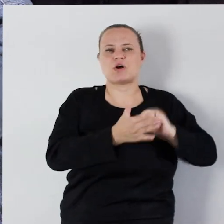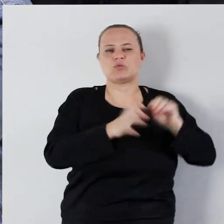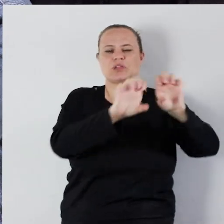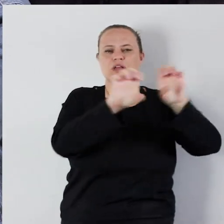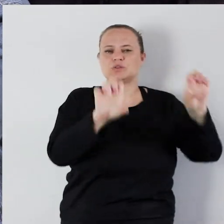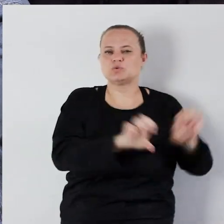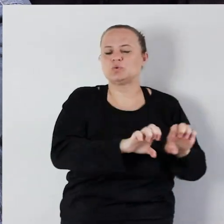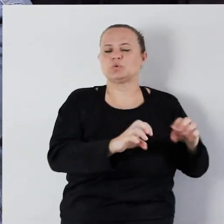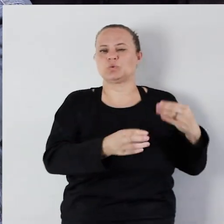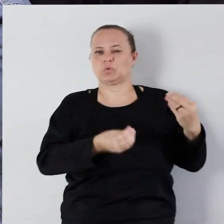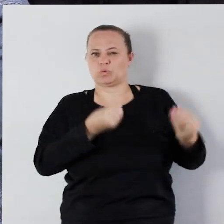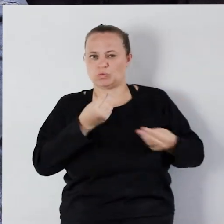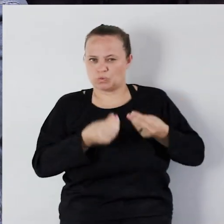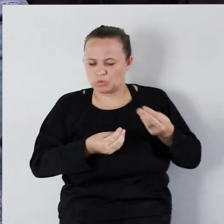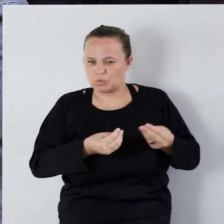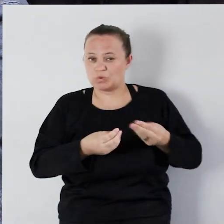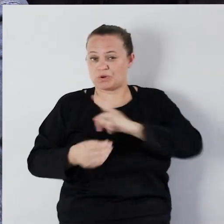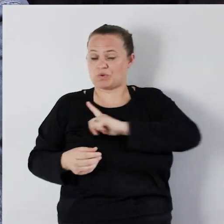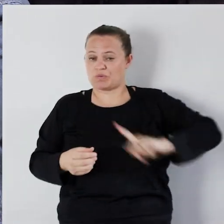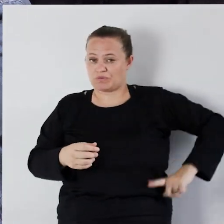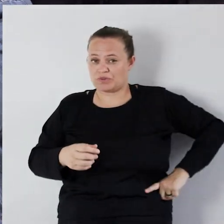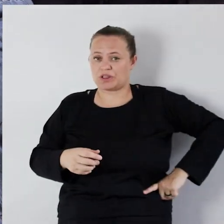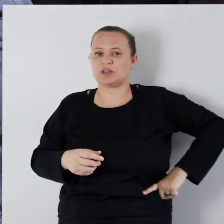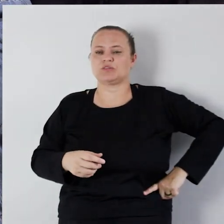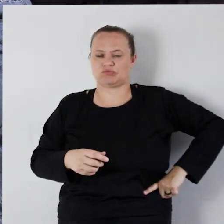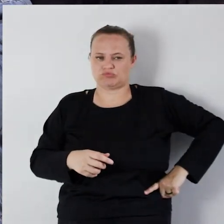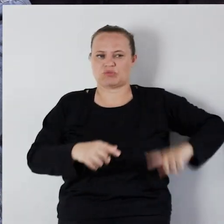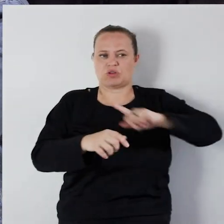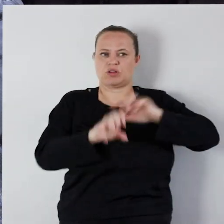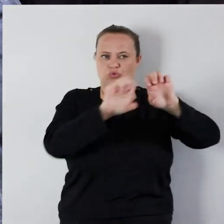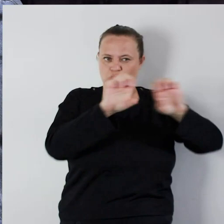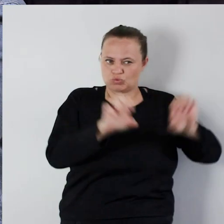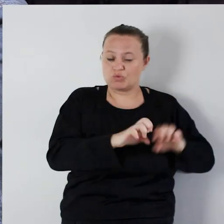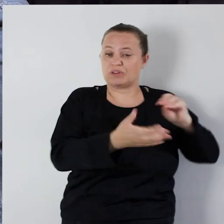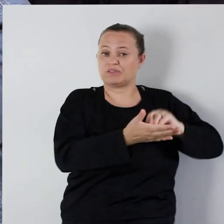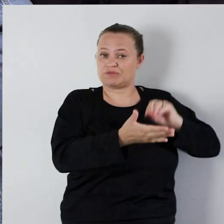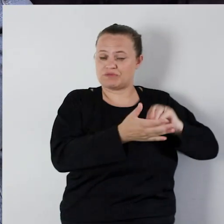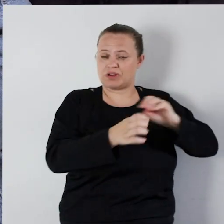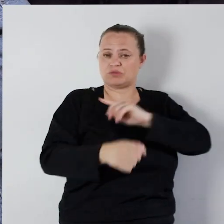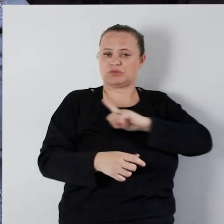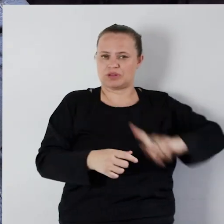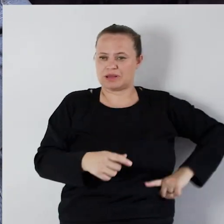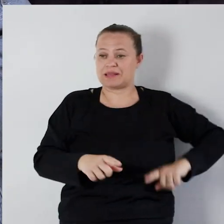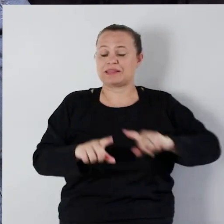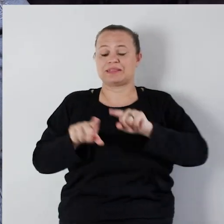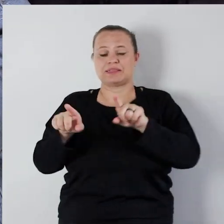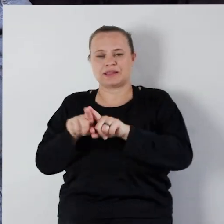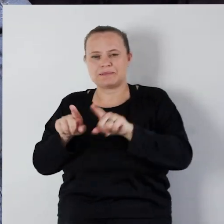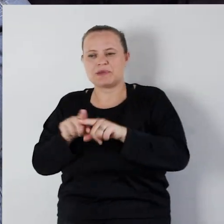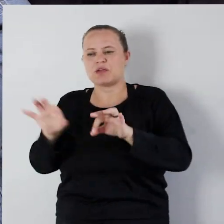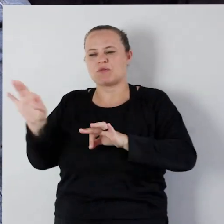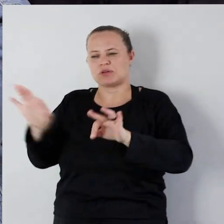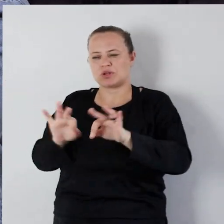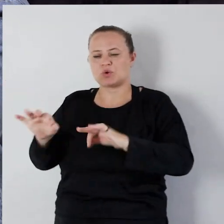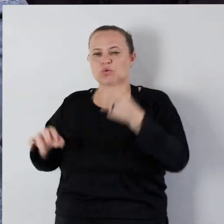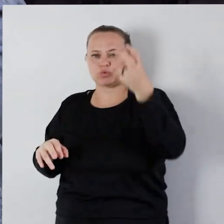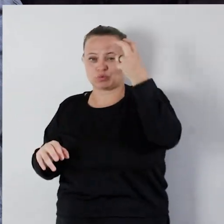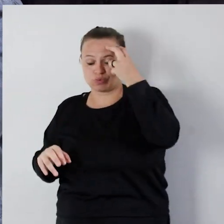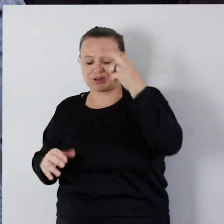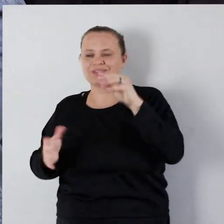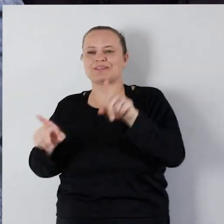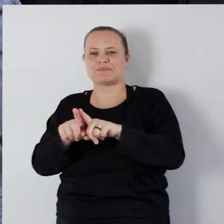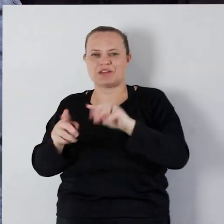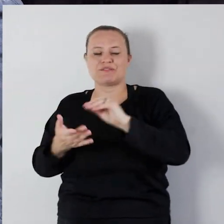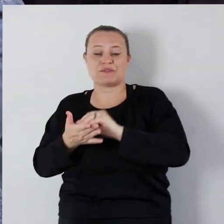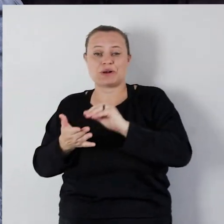essa obrigatoriedade na forma administrativa e a falta de estrutura, tanto da organização pública